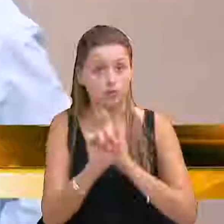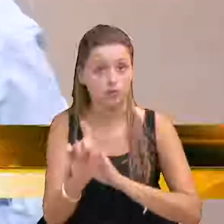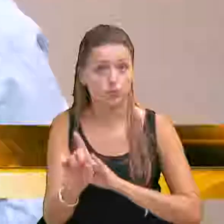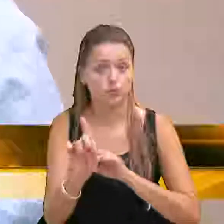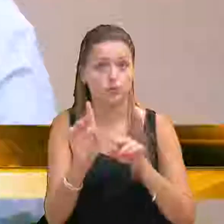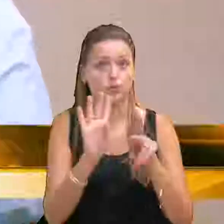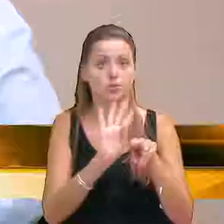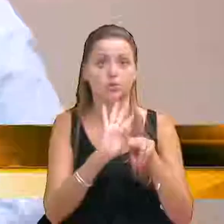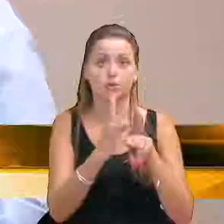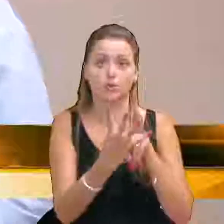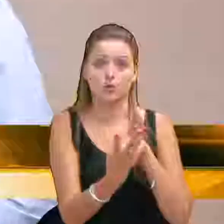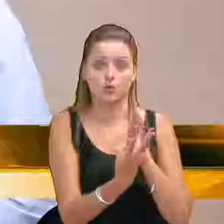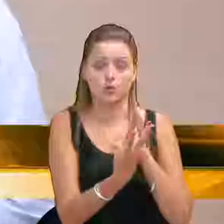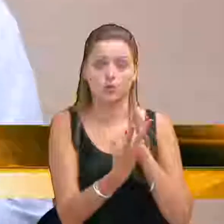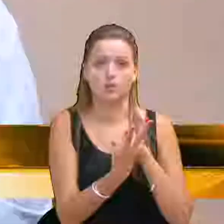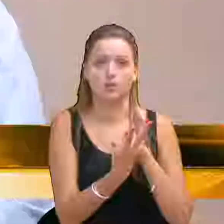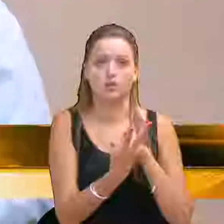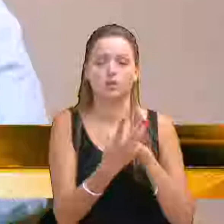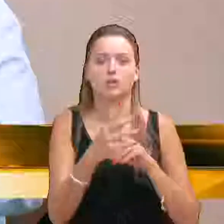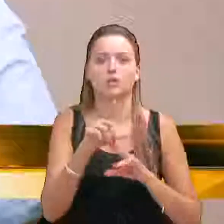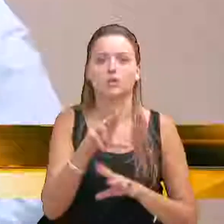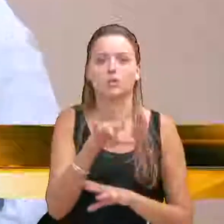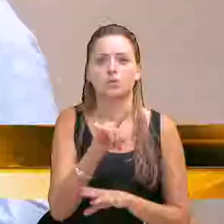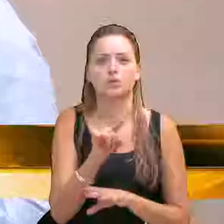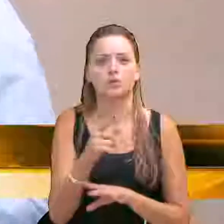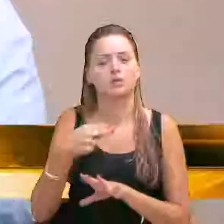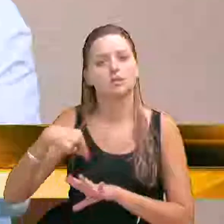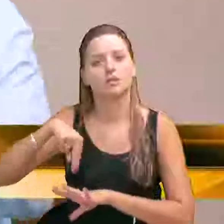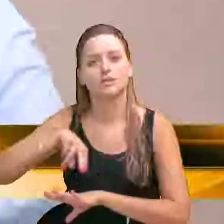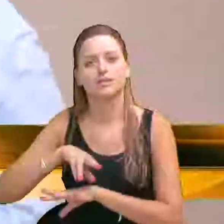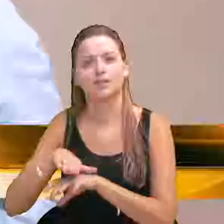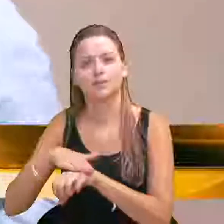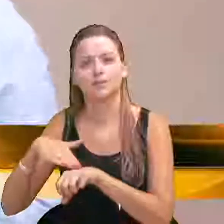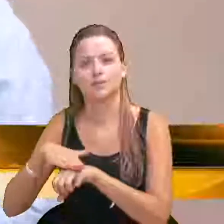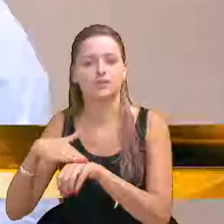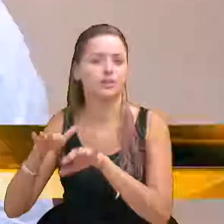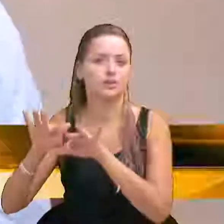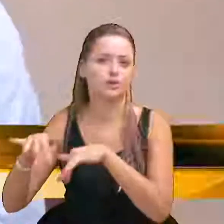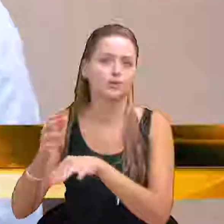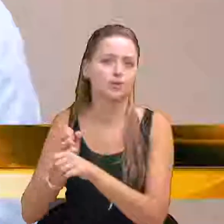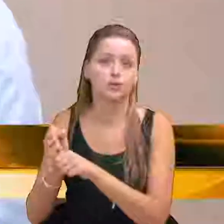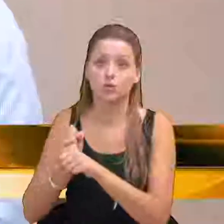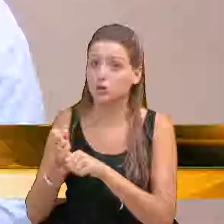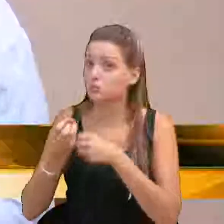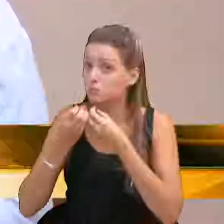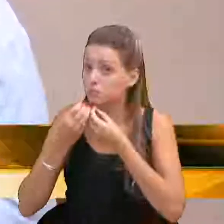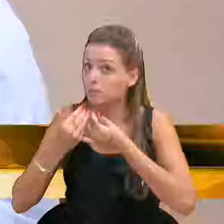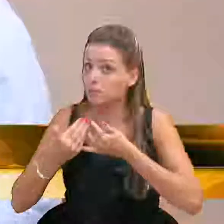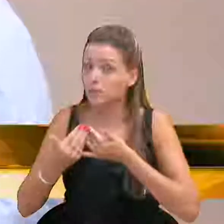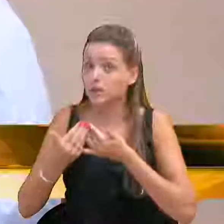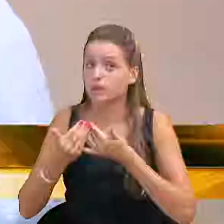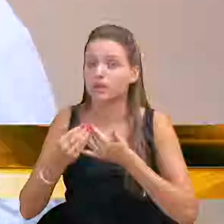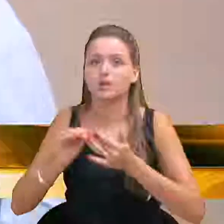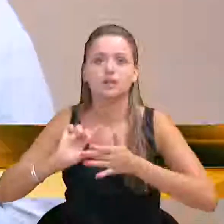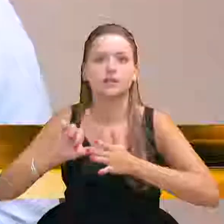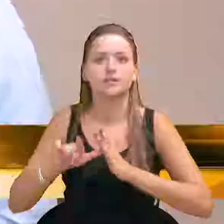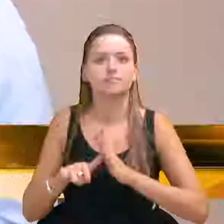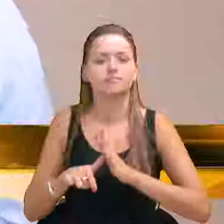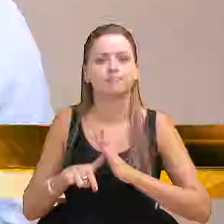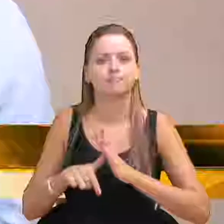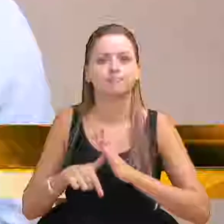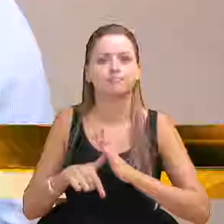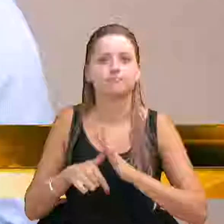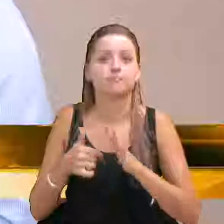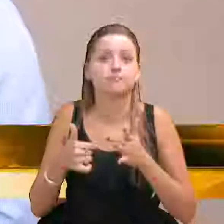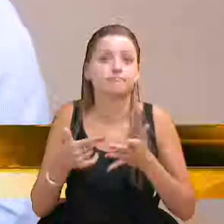que ainda, uns 15 dias atrás, ficamos conversando um tempão, passou o fim de ano bem, né? E de uma hora para outra, como é a